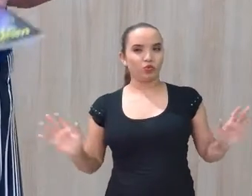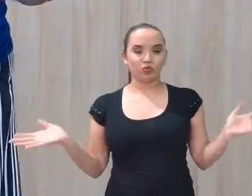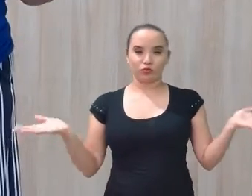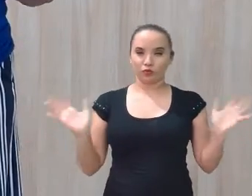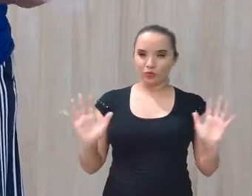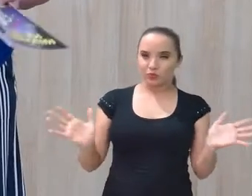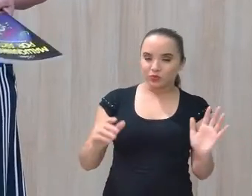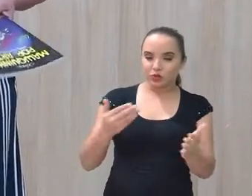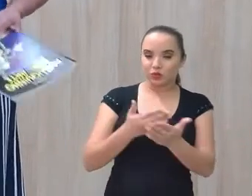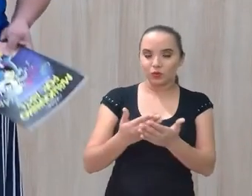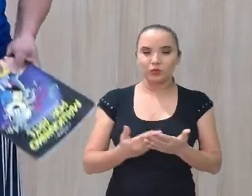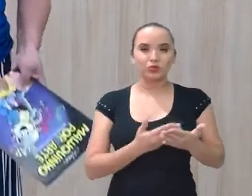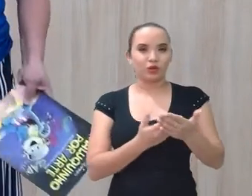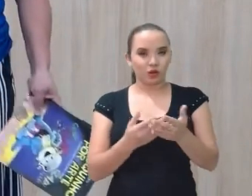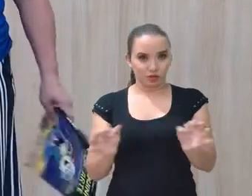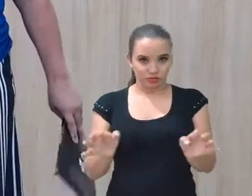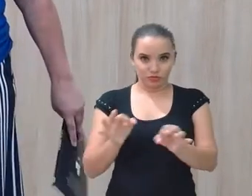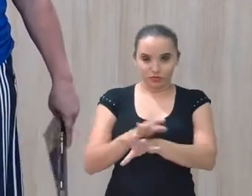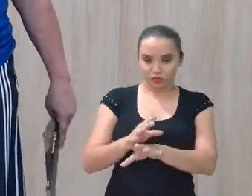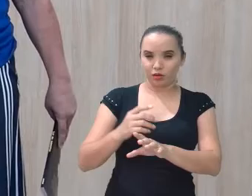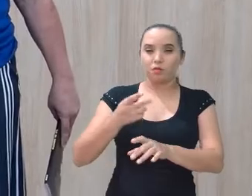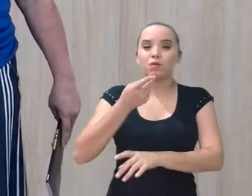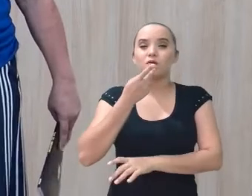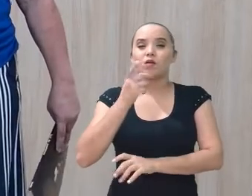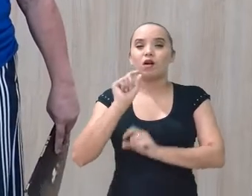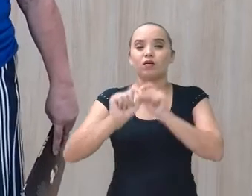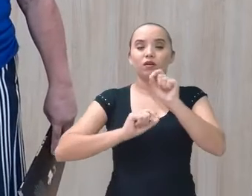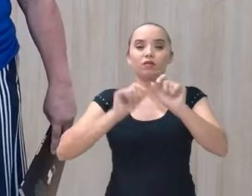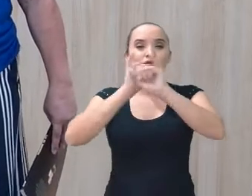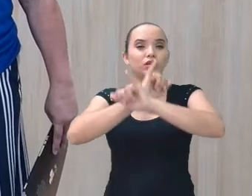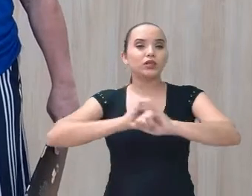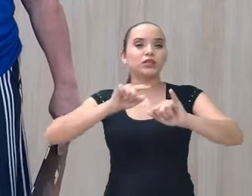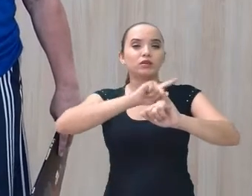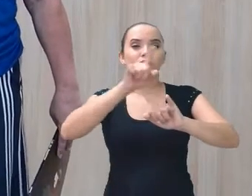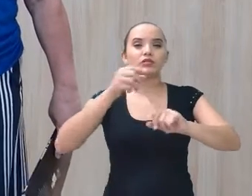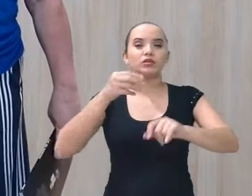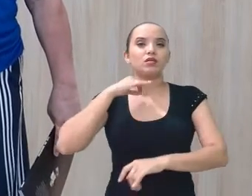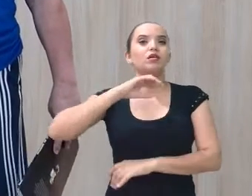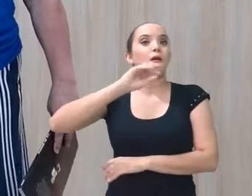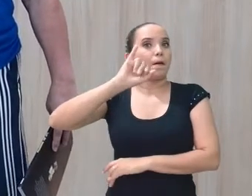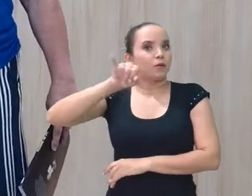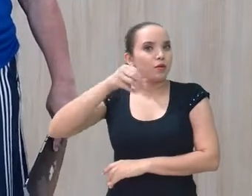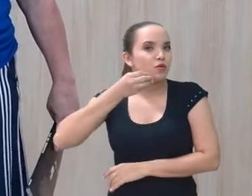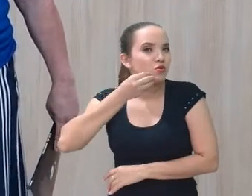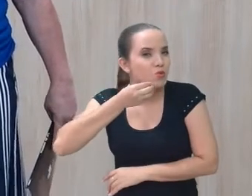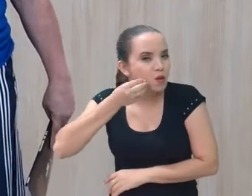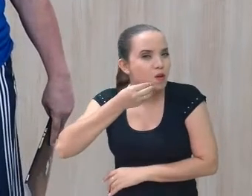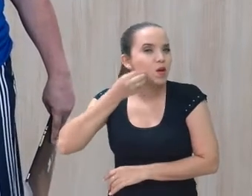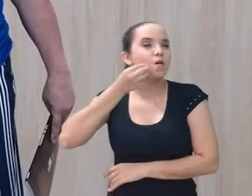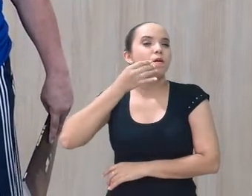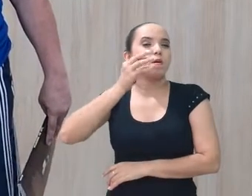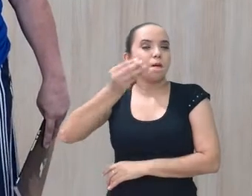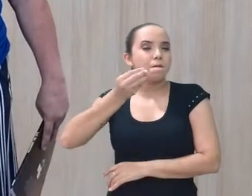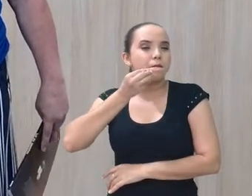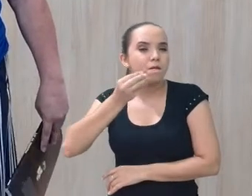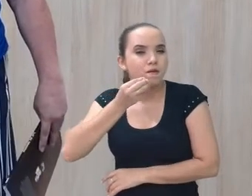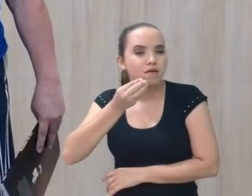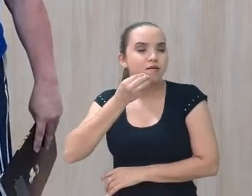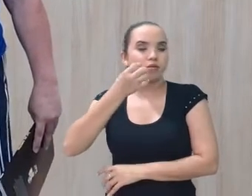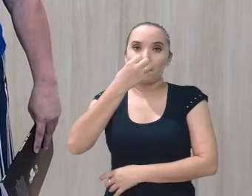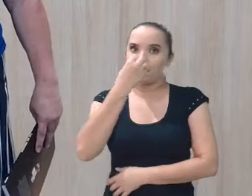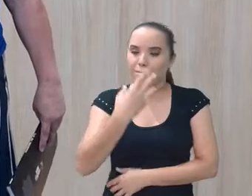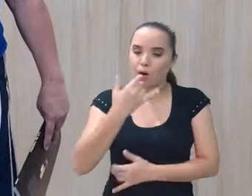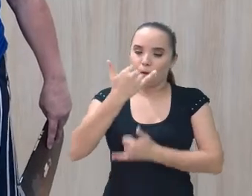né, a nossa aula, e dizendo a vocês que vale a pena experimentar, brincar um pouco com as histórias